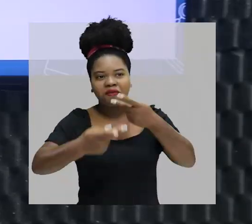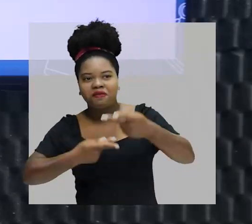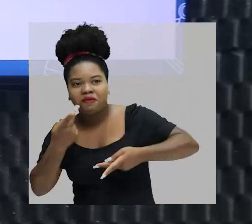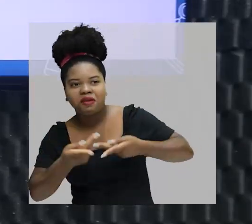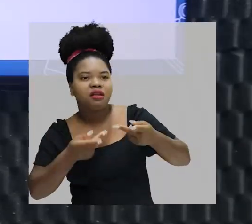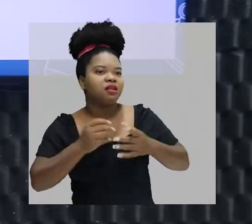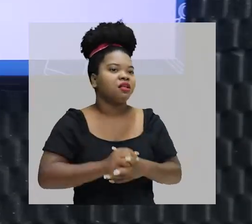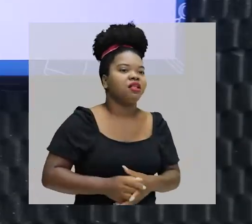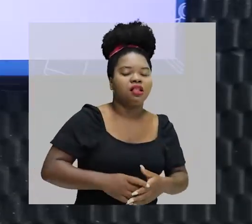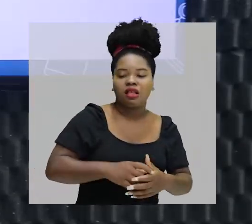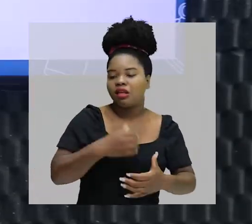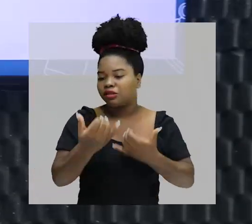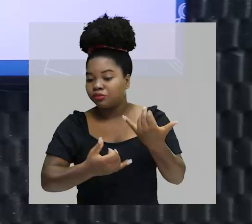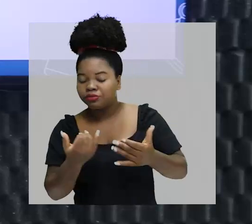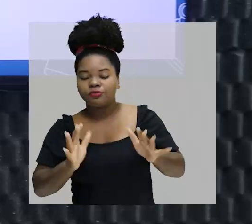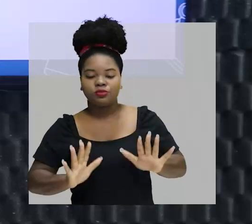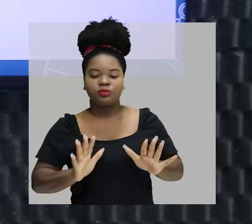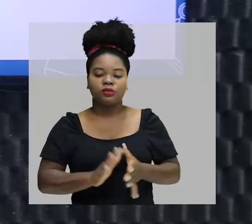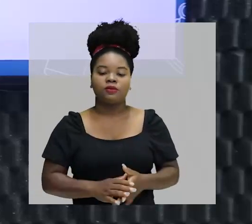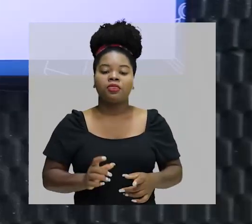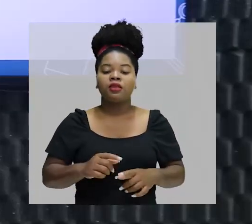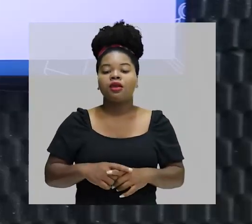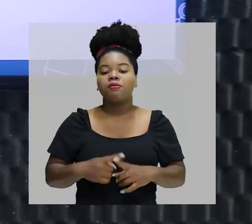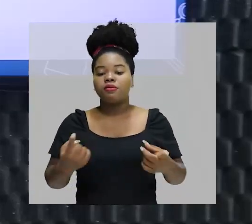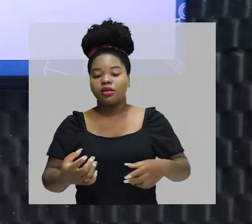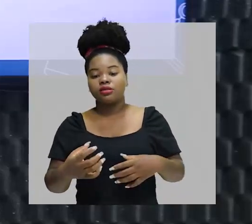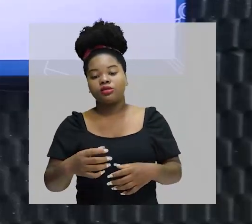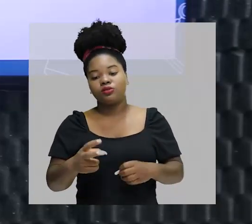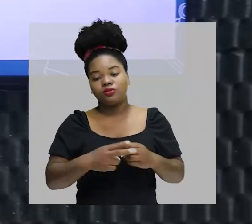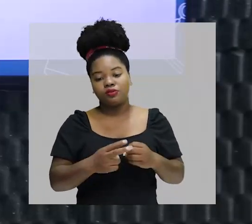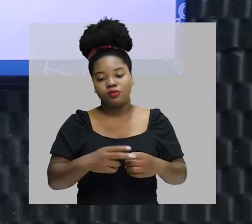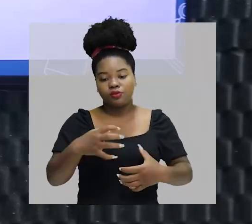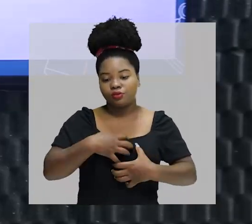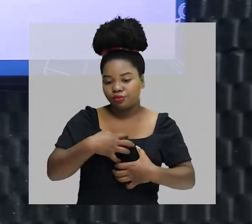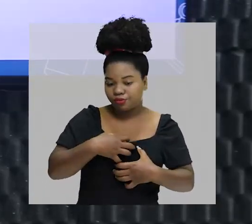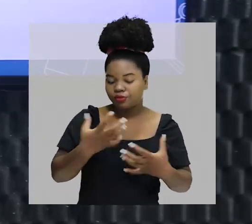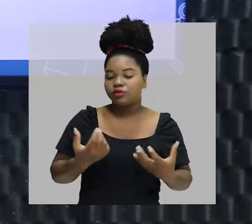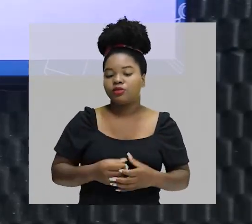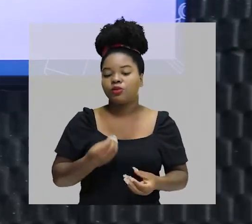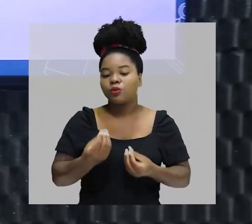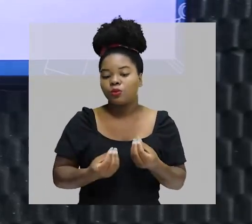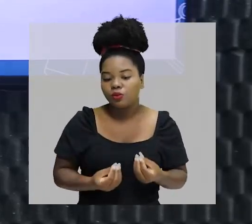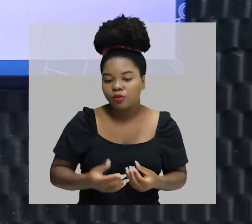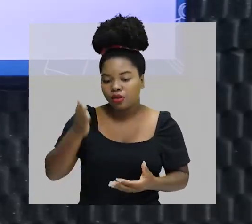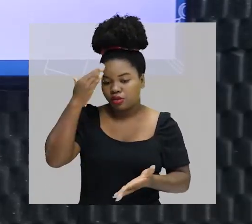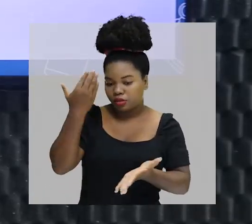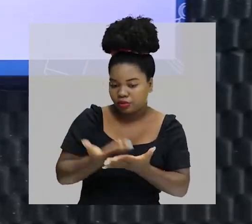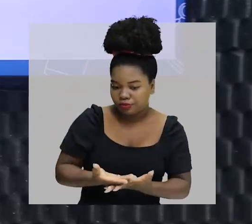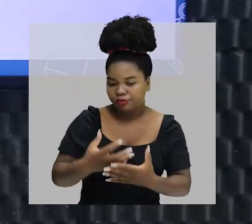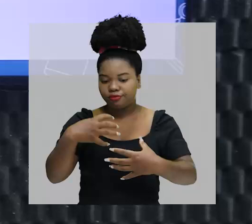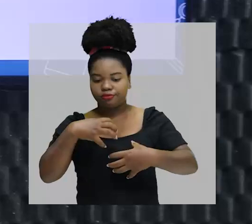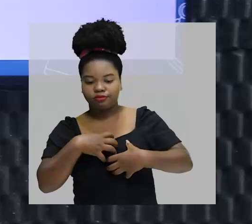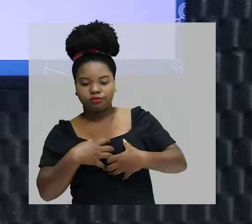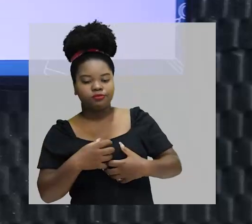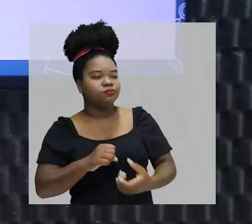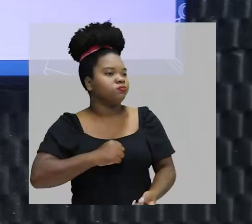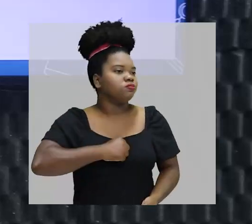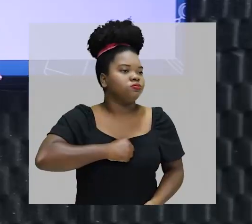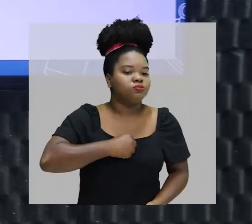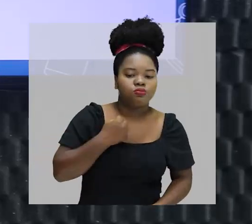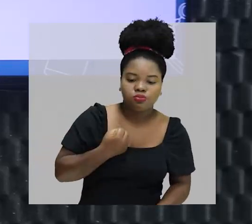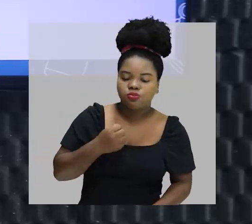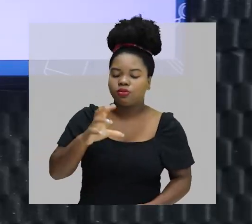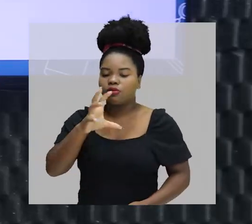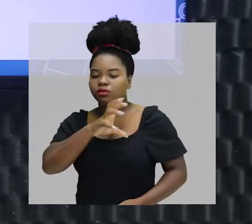ações físicas, tá? No caso, sentimentos, acreditar, sentir, odiar,